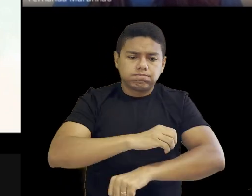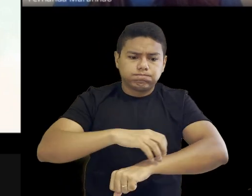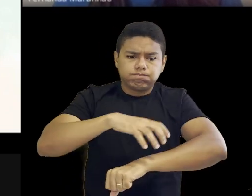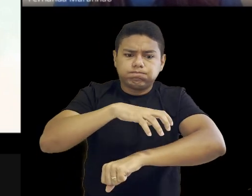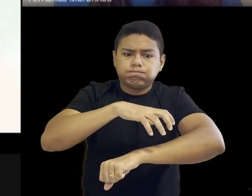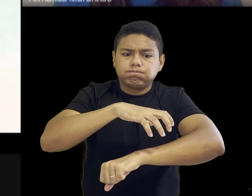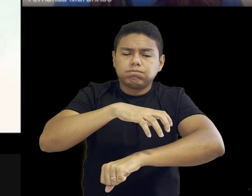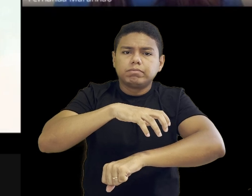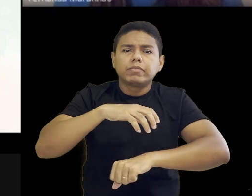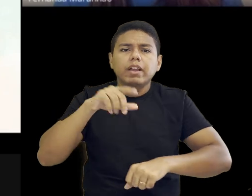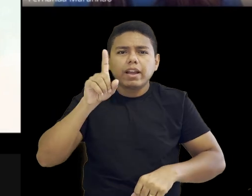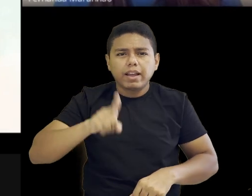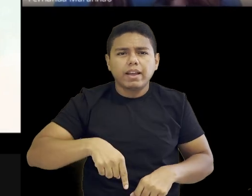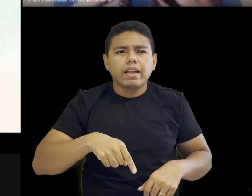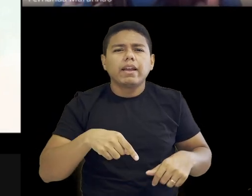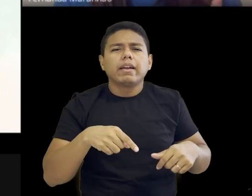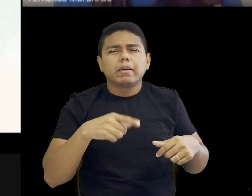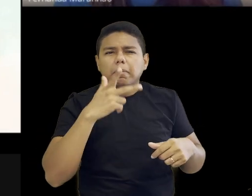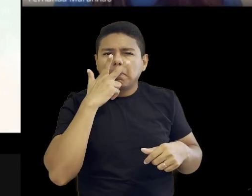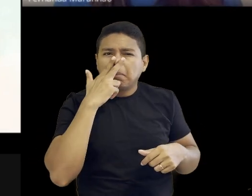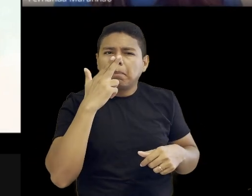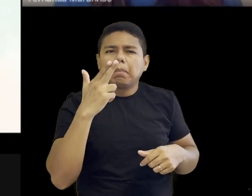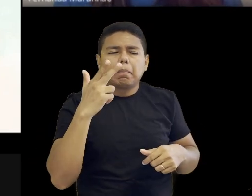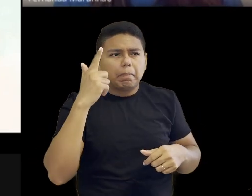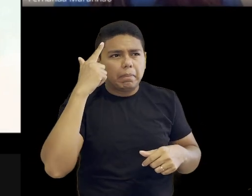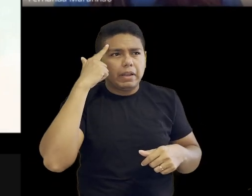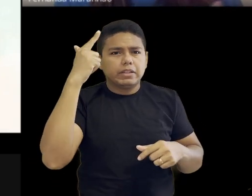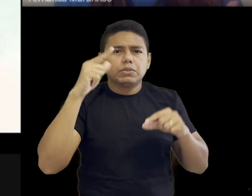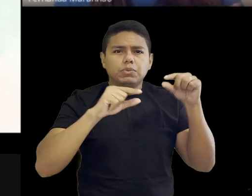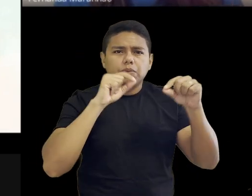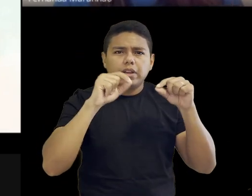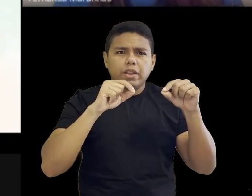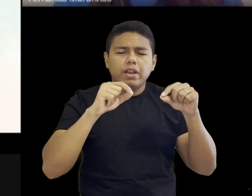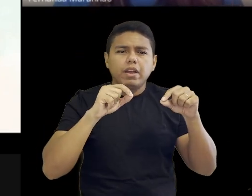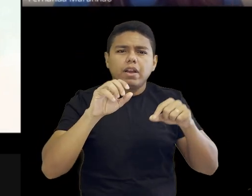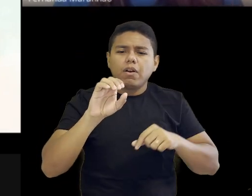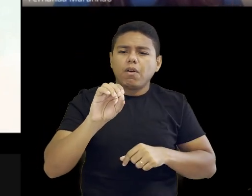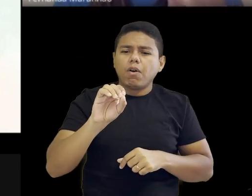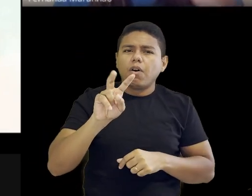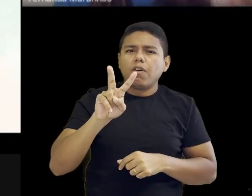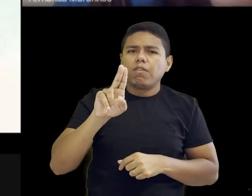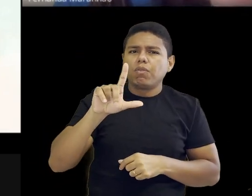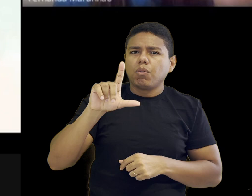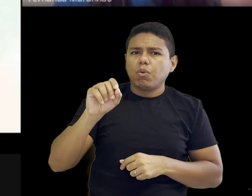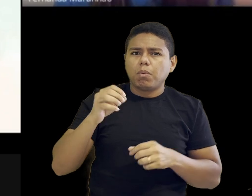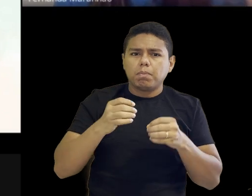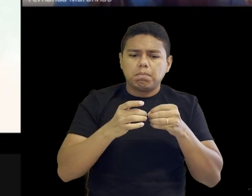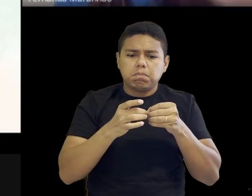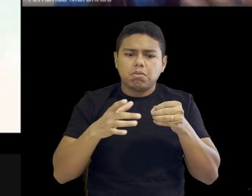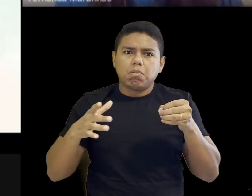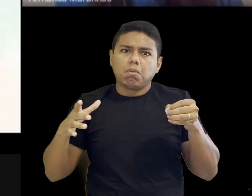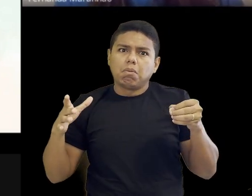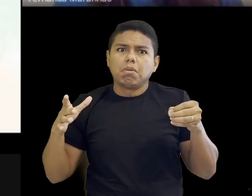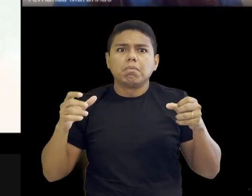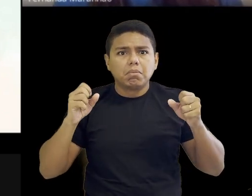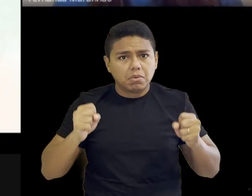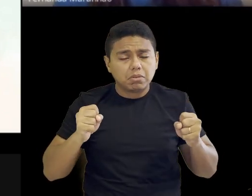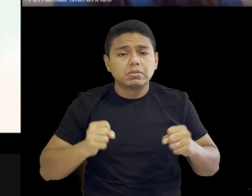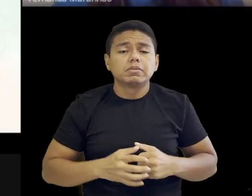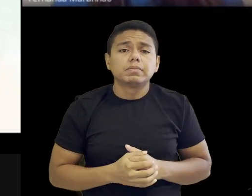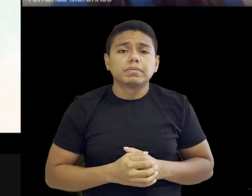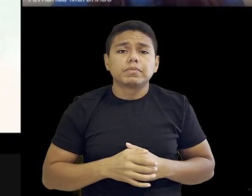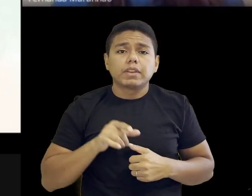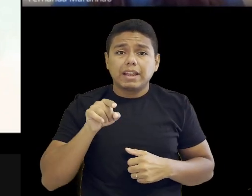hematoma subcoriônico, clinicamente bem conhecido como área de descolamento ovular. Bem, por definição,